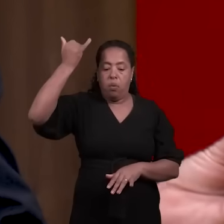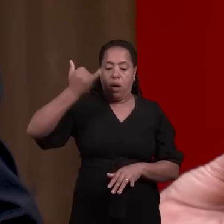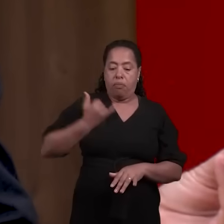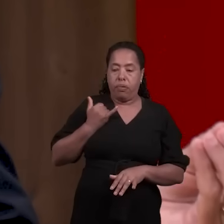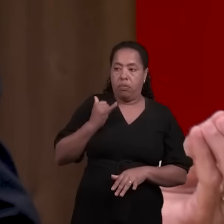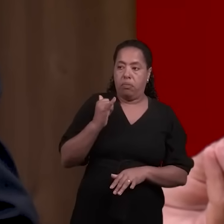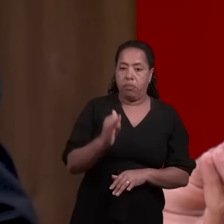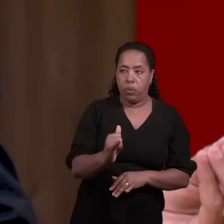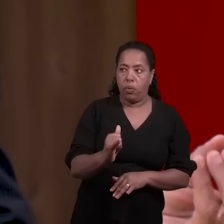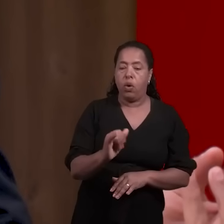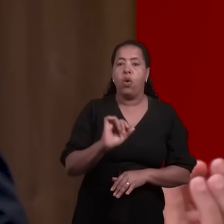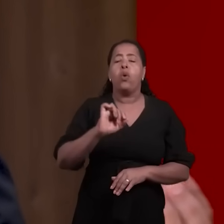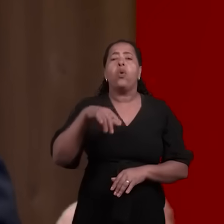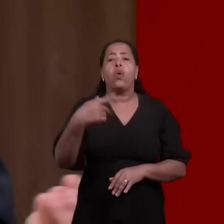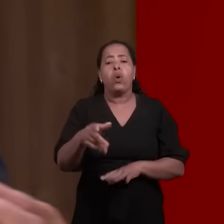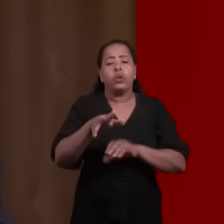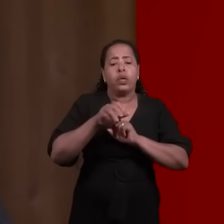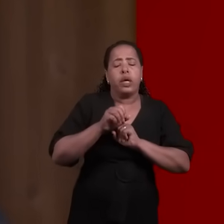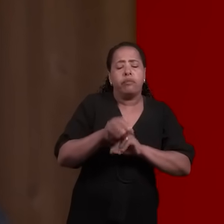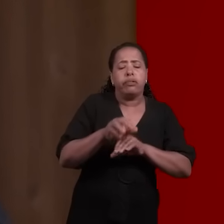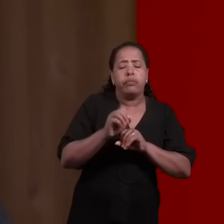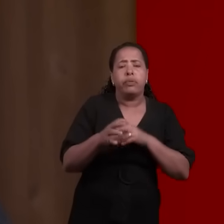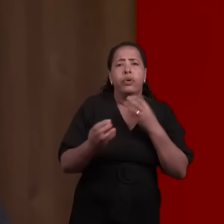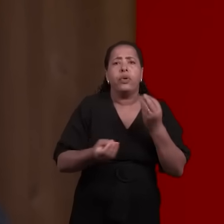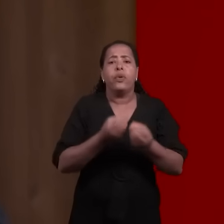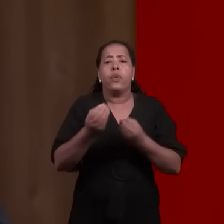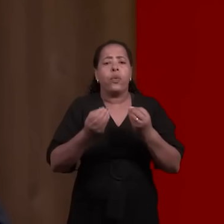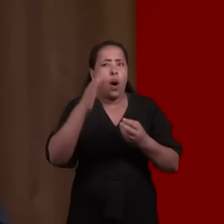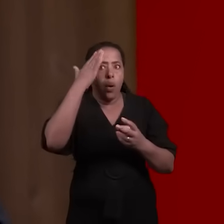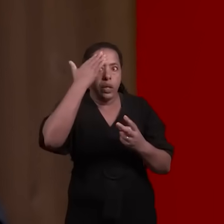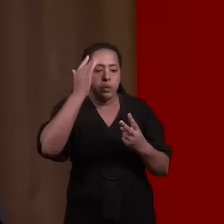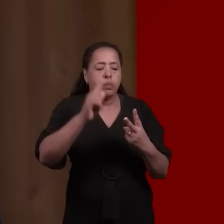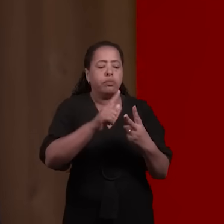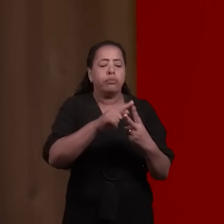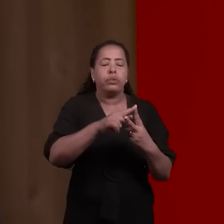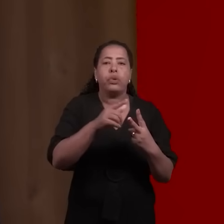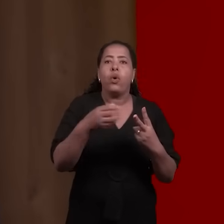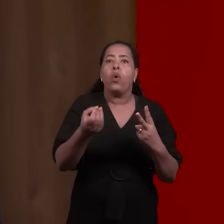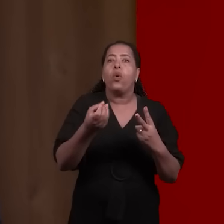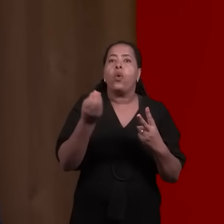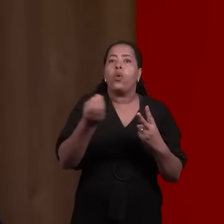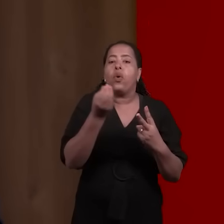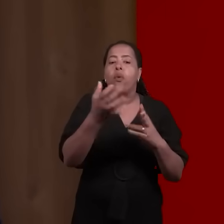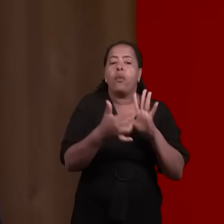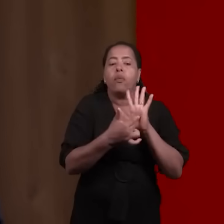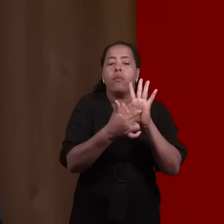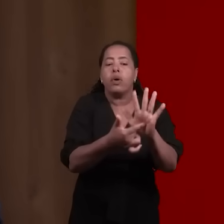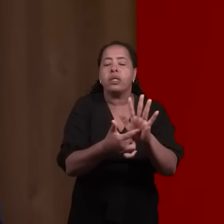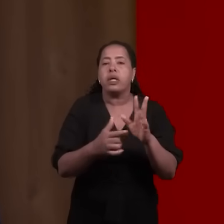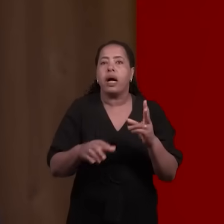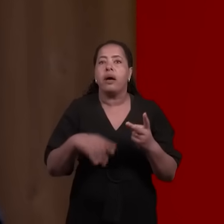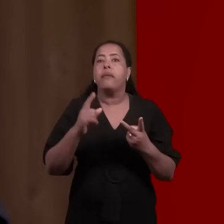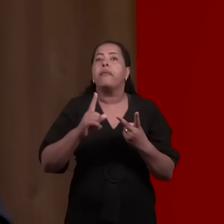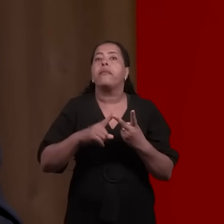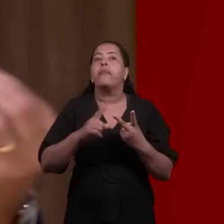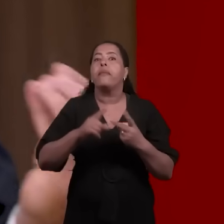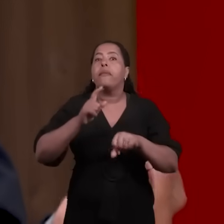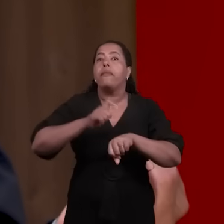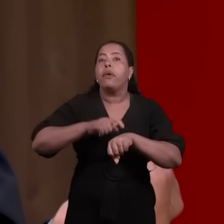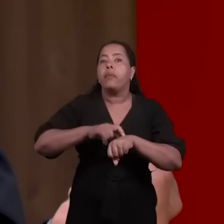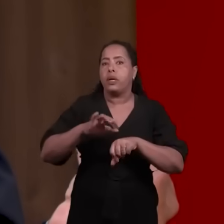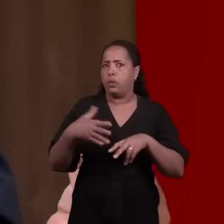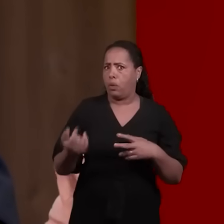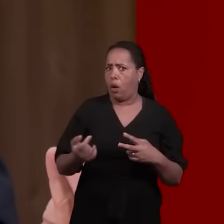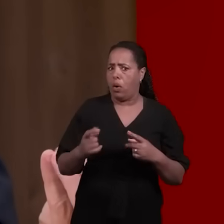a interpretação, entendimento. E depois a aplicação, é saber quando aplicar o dom e como. Ou seja, às vezes o dom é